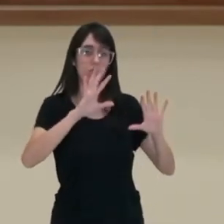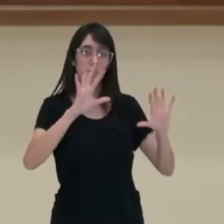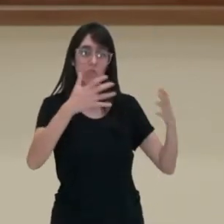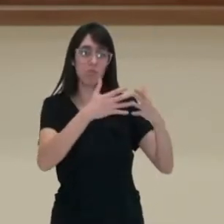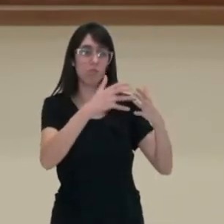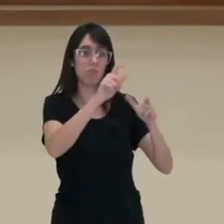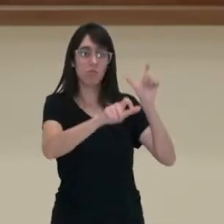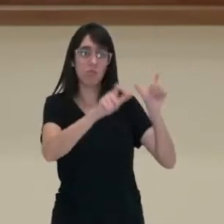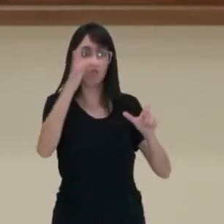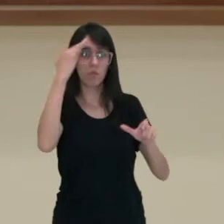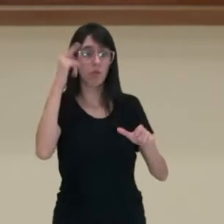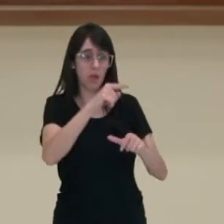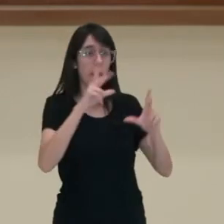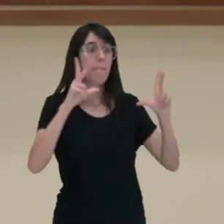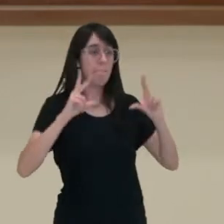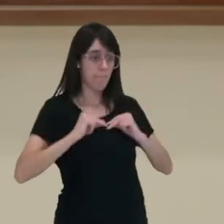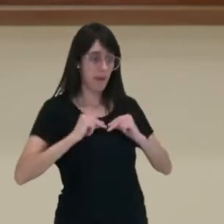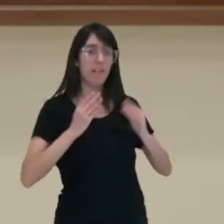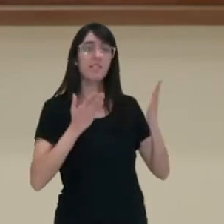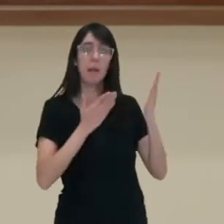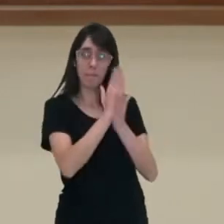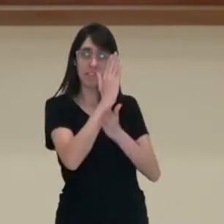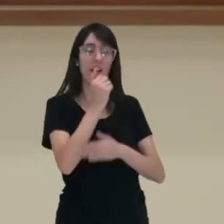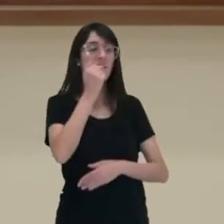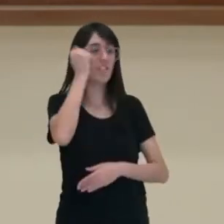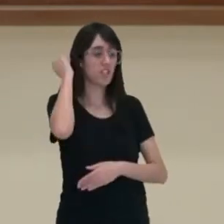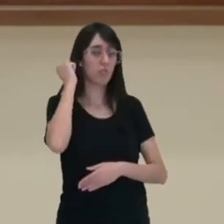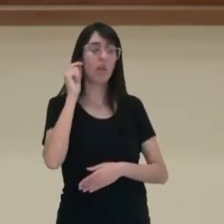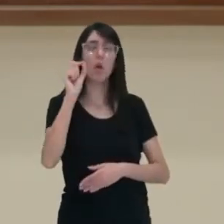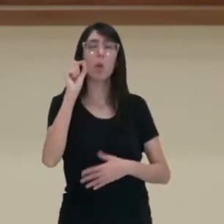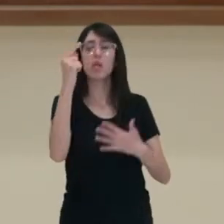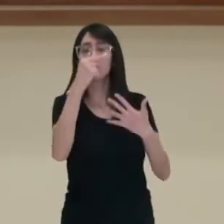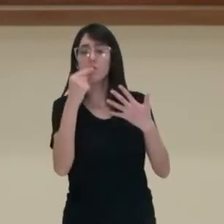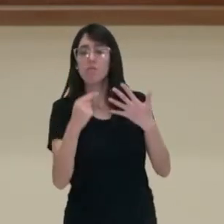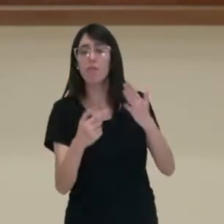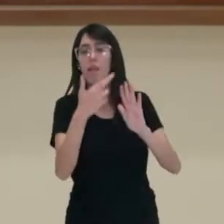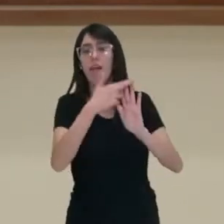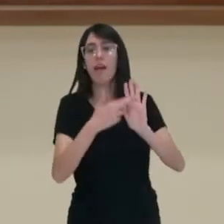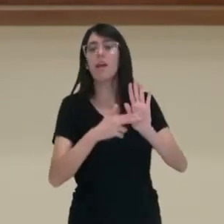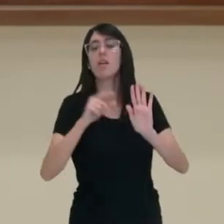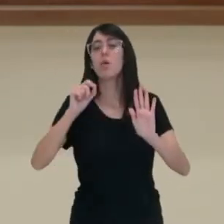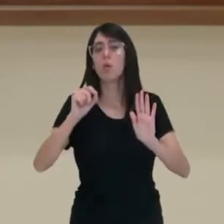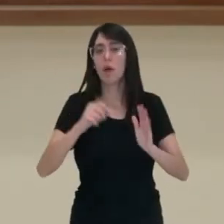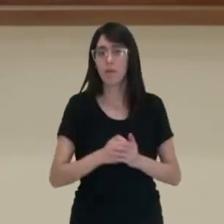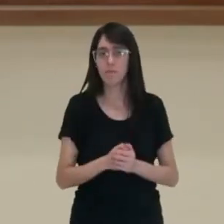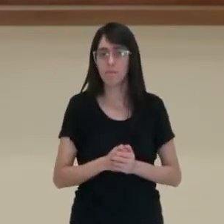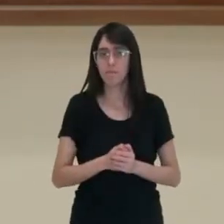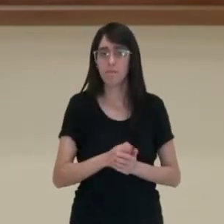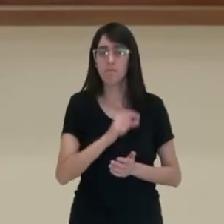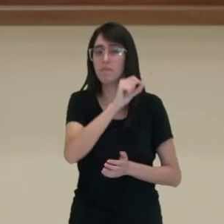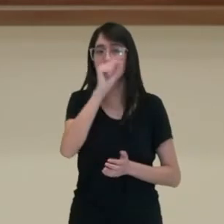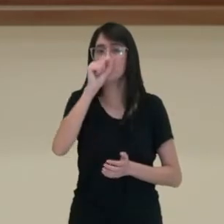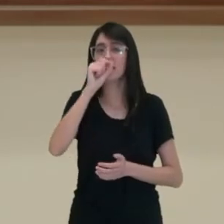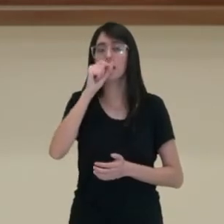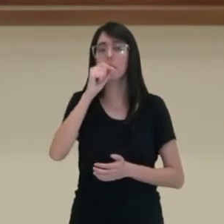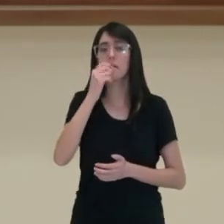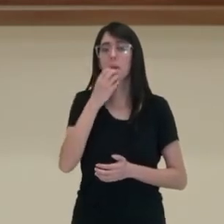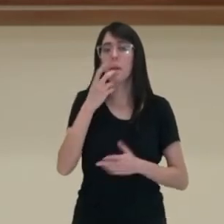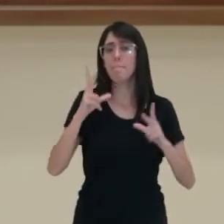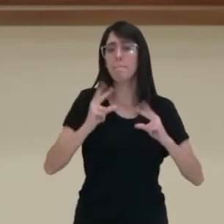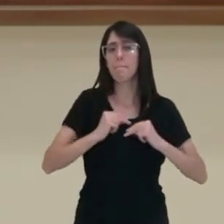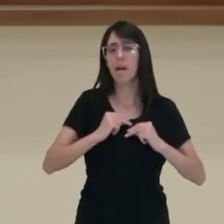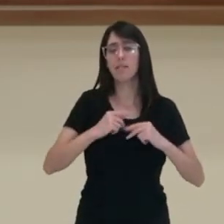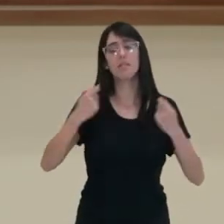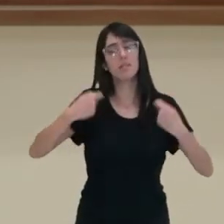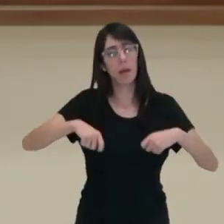tá? Então, colocar alguns critérios. Quais seriam esses critérios? Ter uma nota excelente no